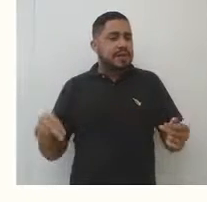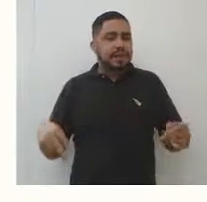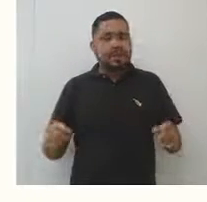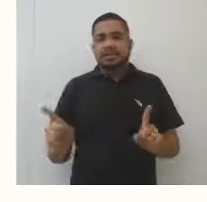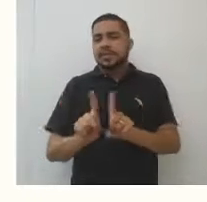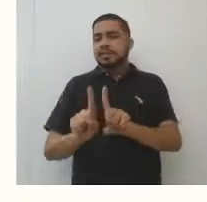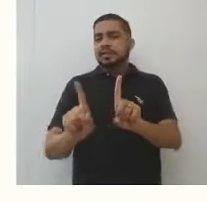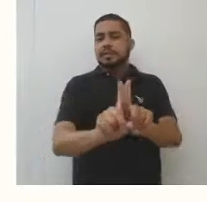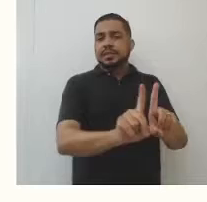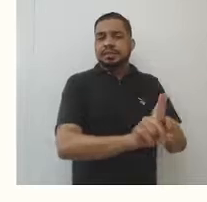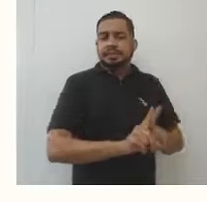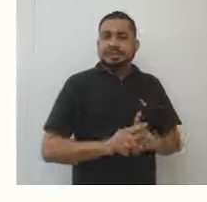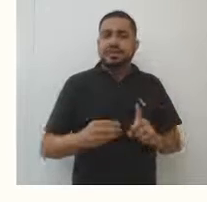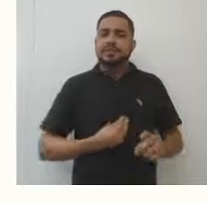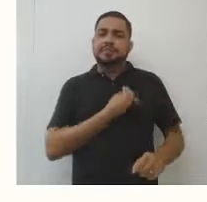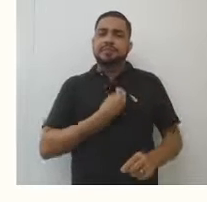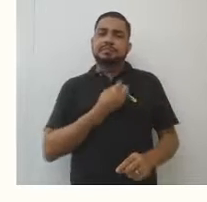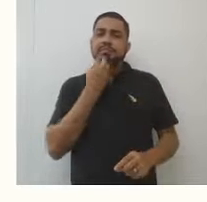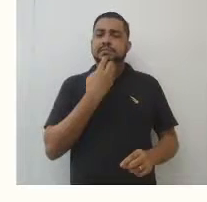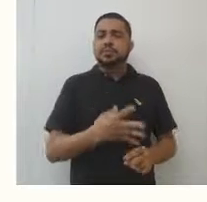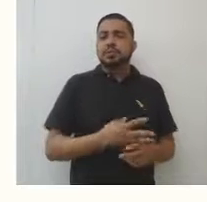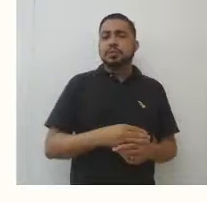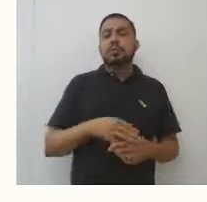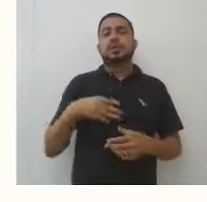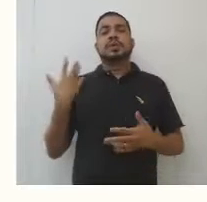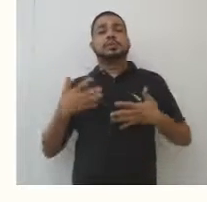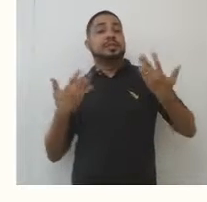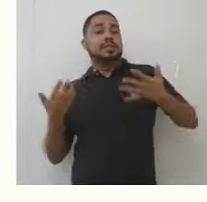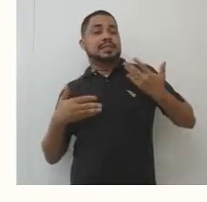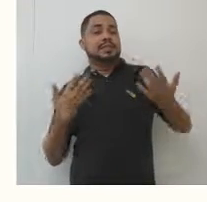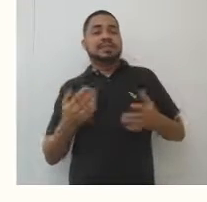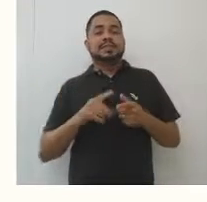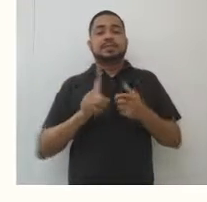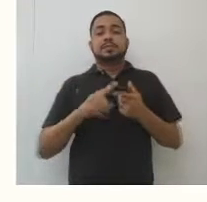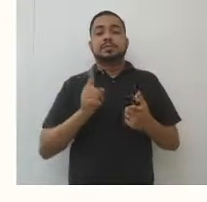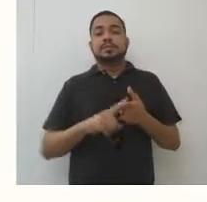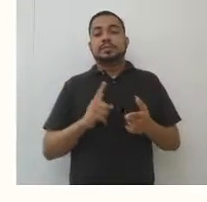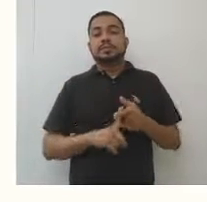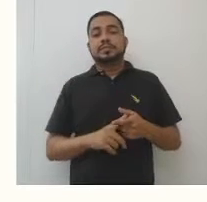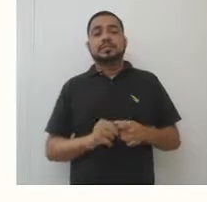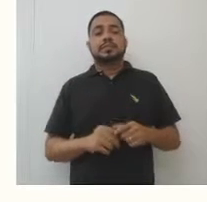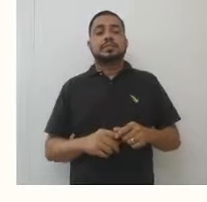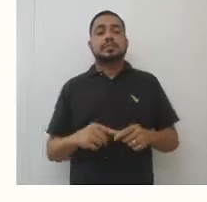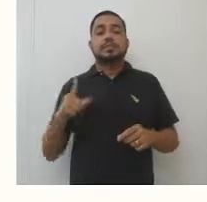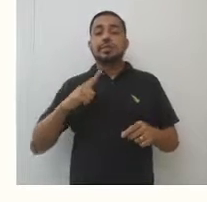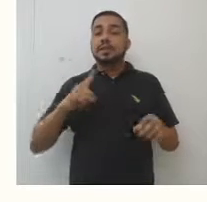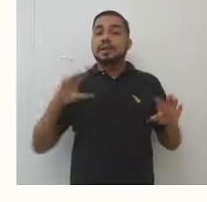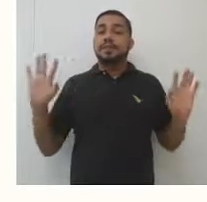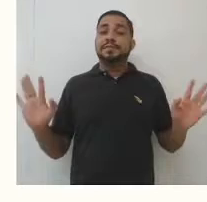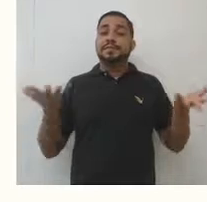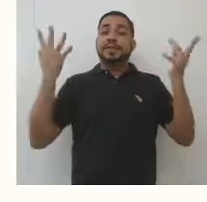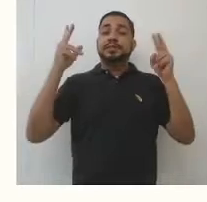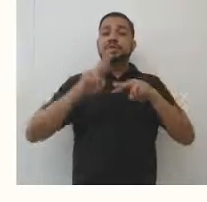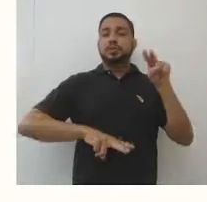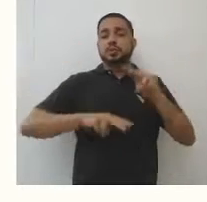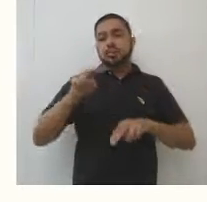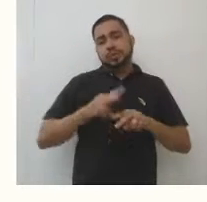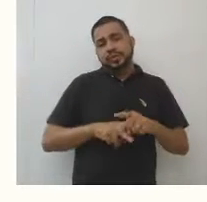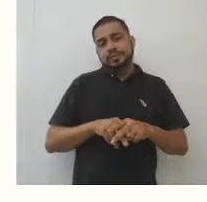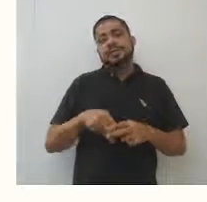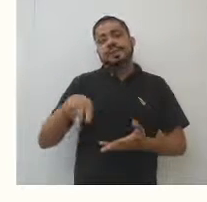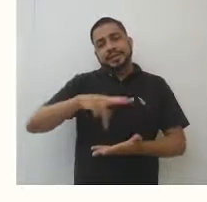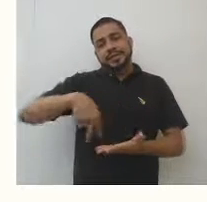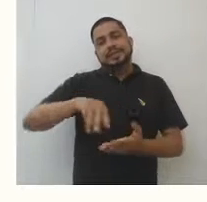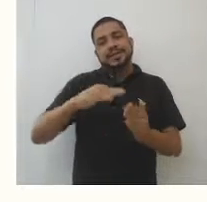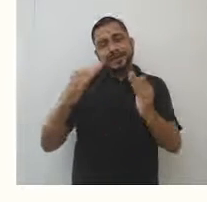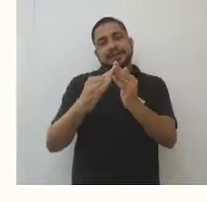vida boa. Então, ele está lá se divertindo. Você tem agora as festas juninas que você vai dançar em casa com